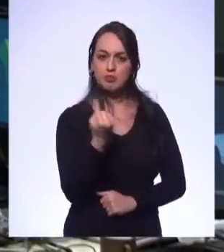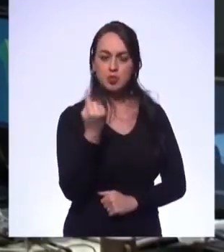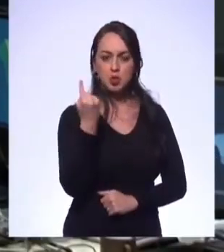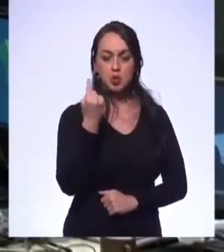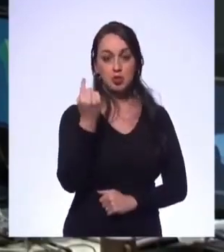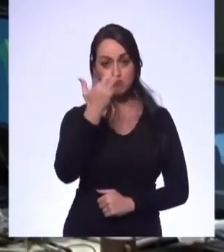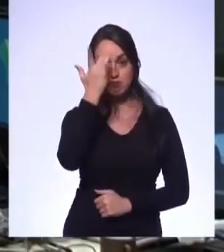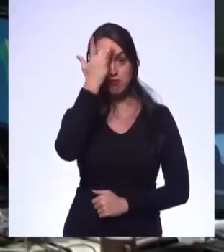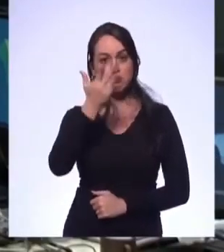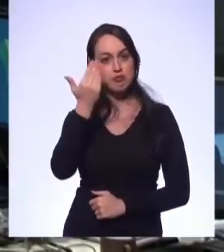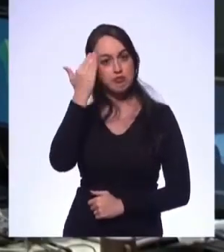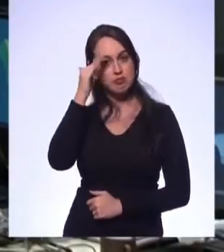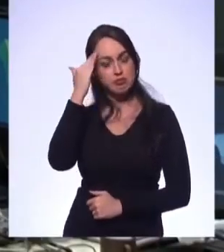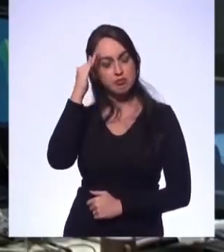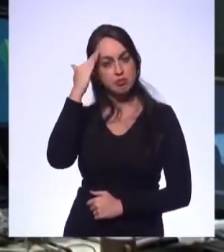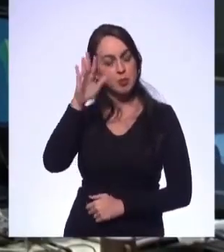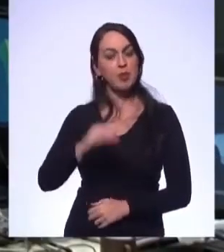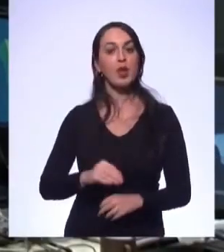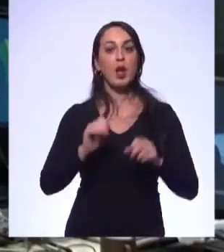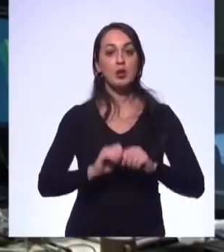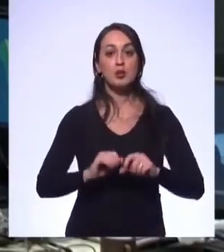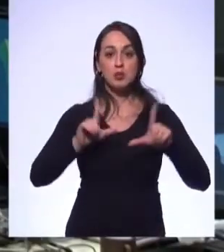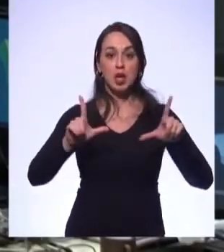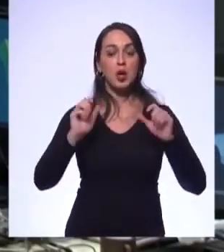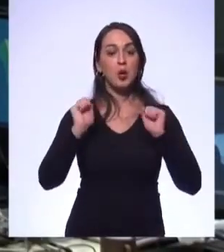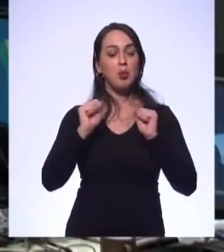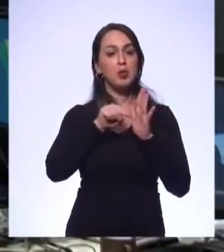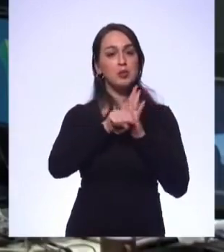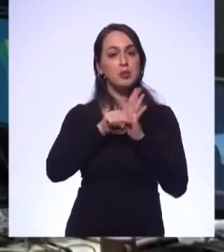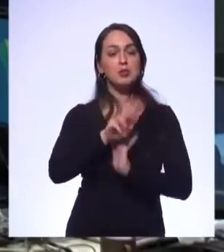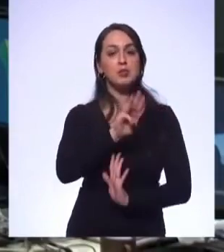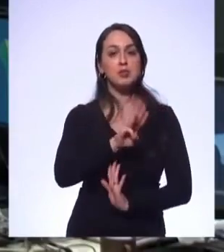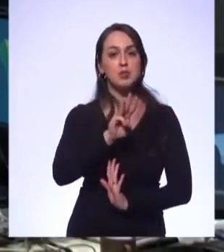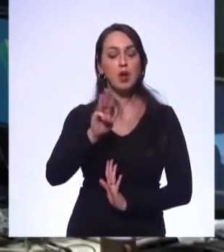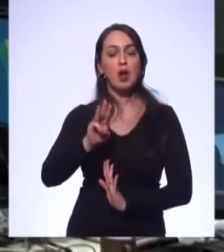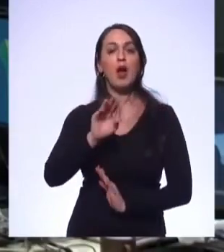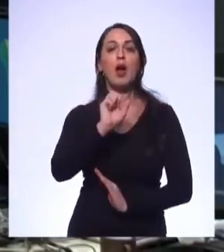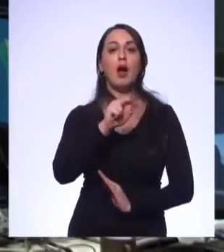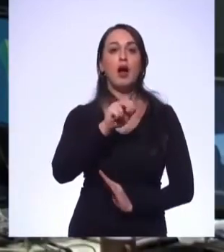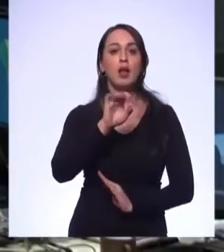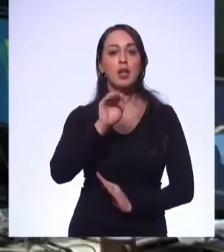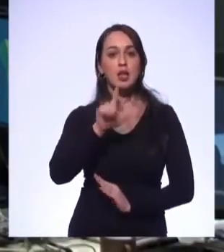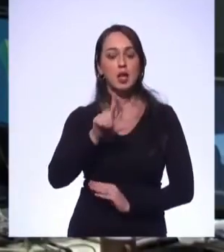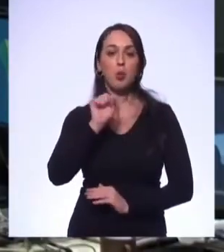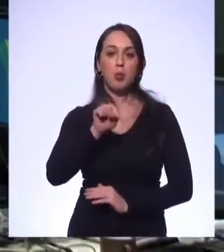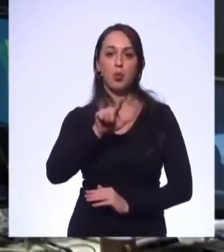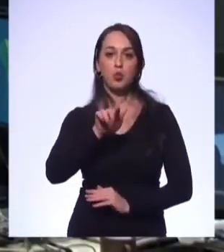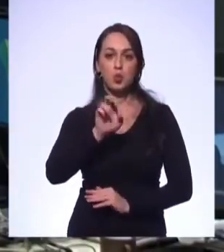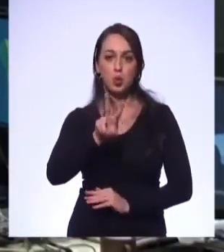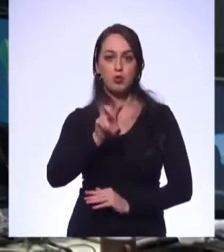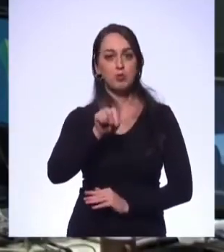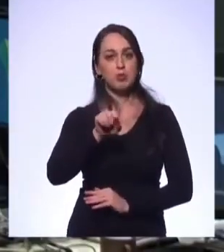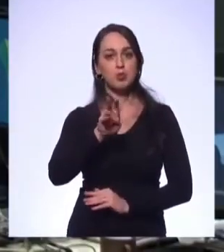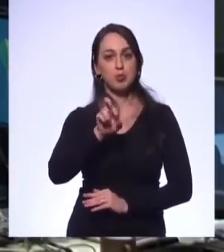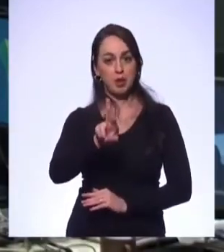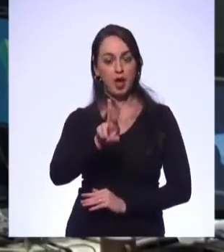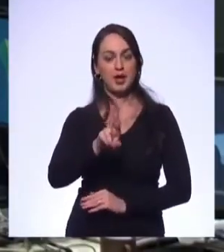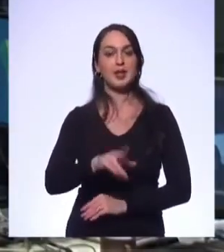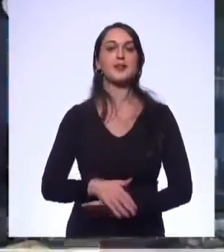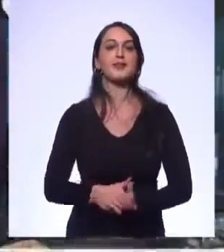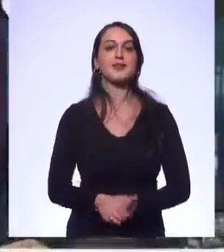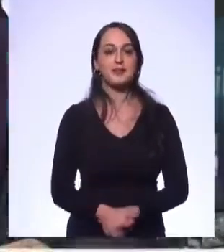Os painéis poderão ser consultados no site da agência no endereço anatel.gov.br.